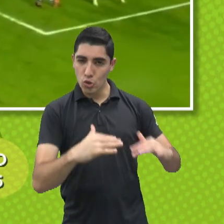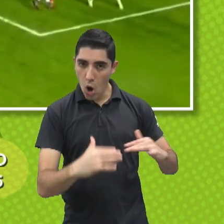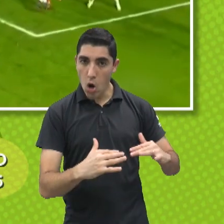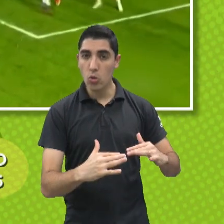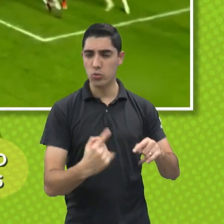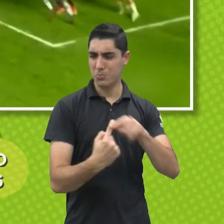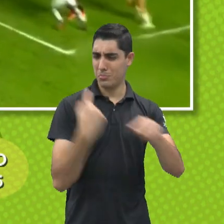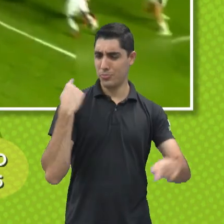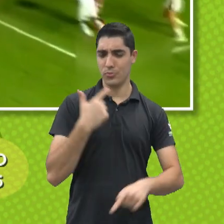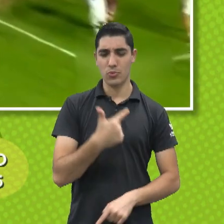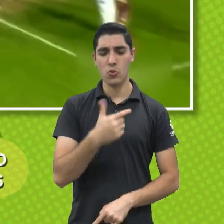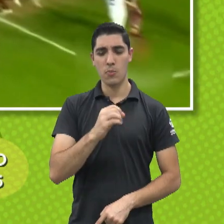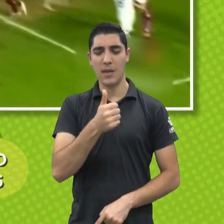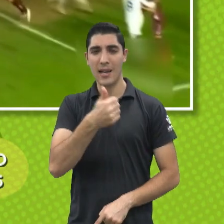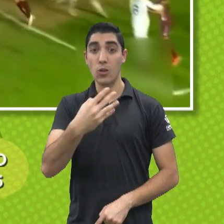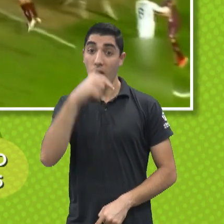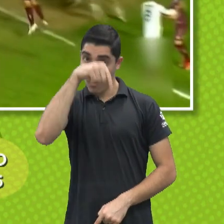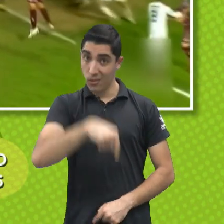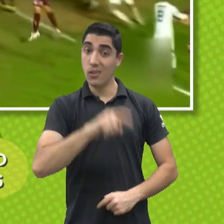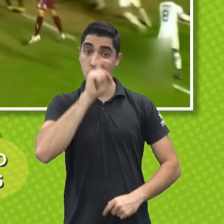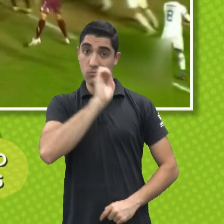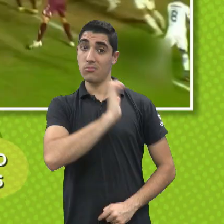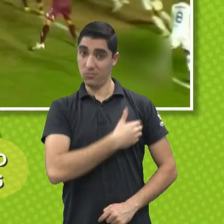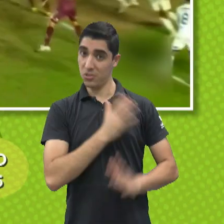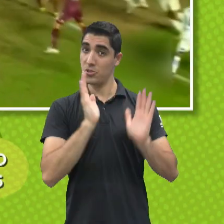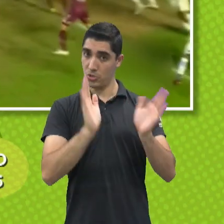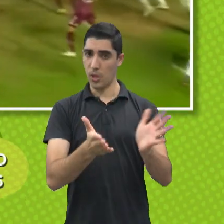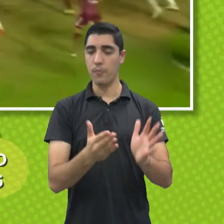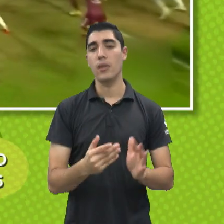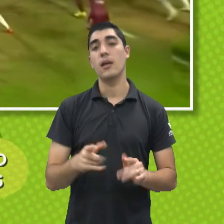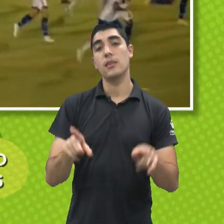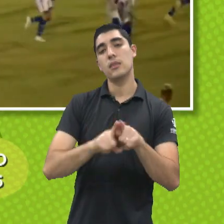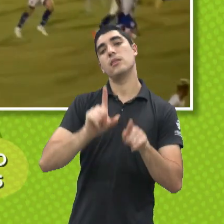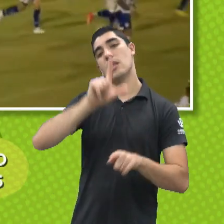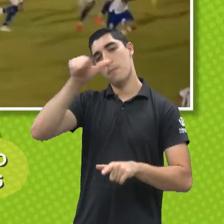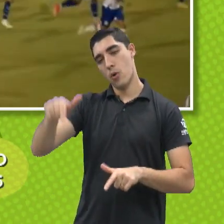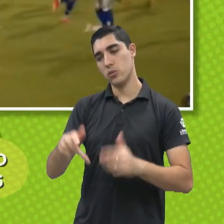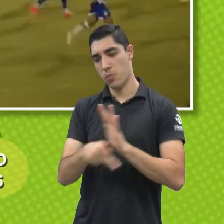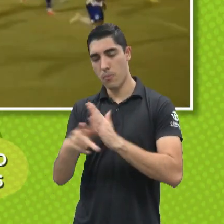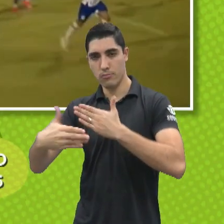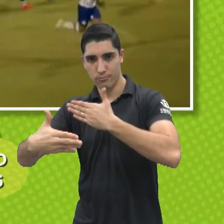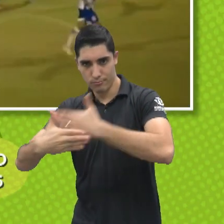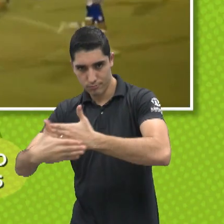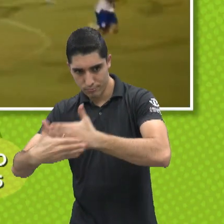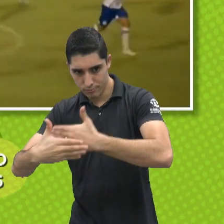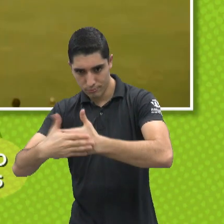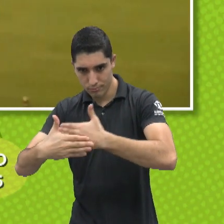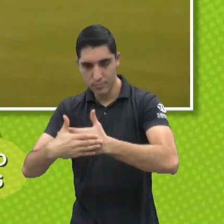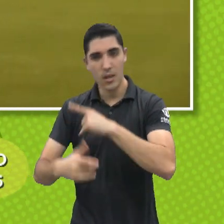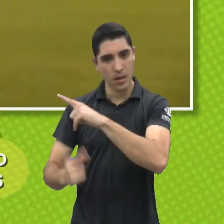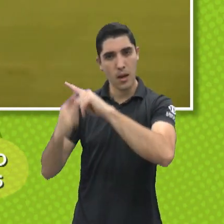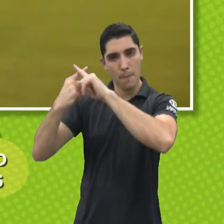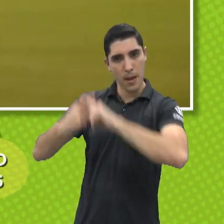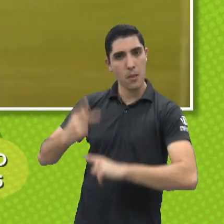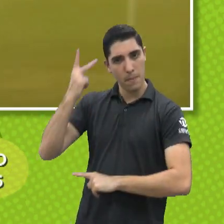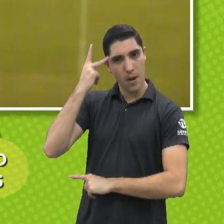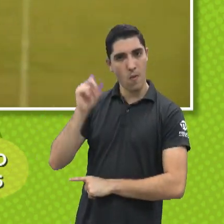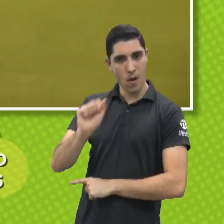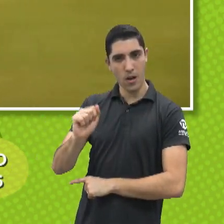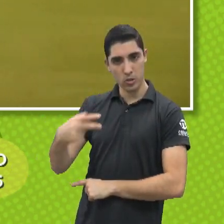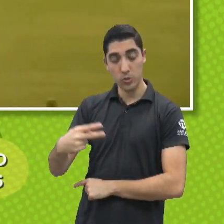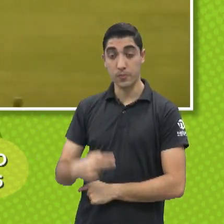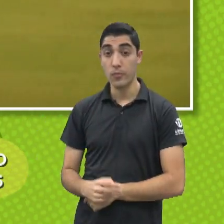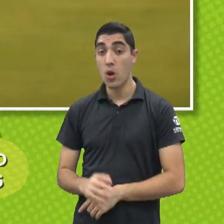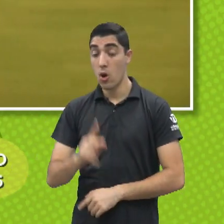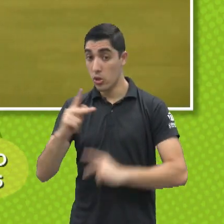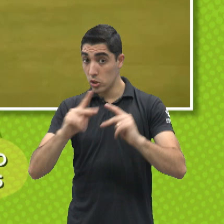2014. No ano passado, ele defendeu o Comercial de Ribeirão Preto pela Série A2. Lembrando que o São José já anunciou o